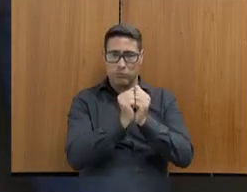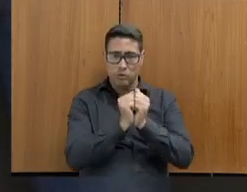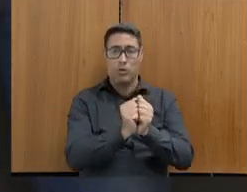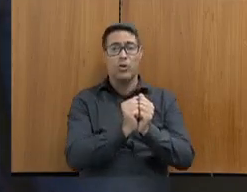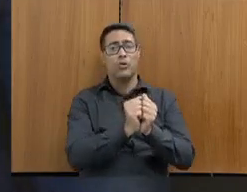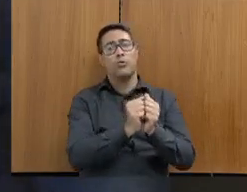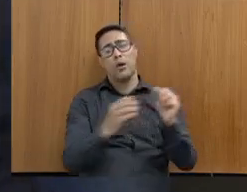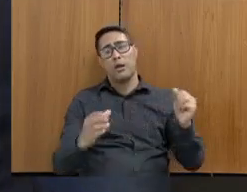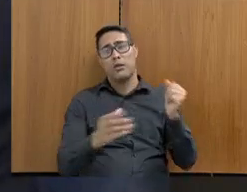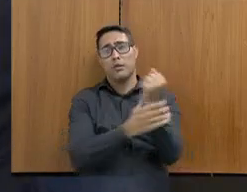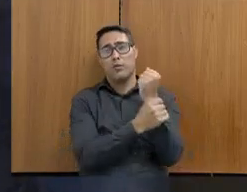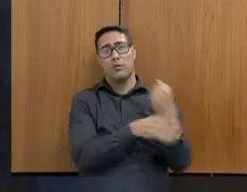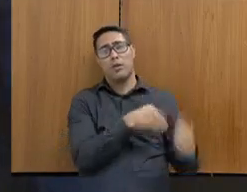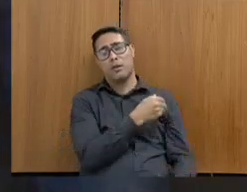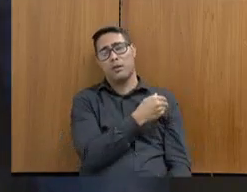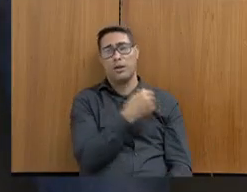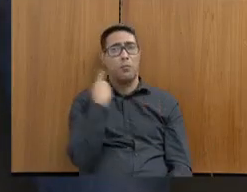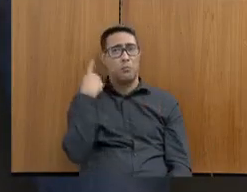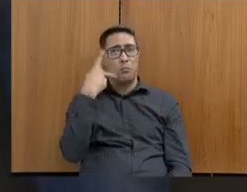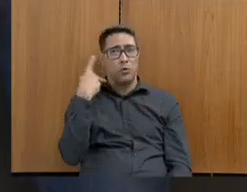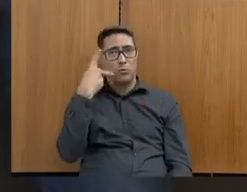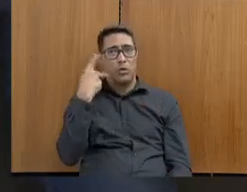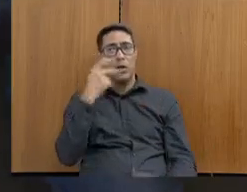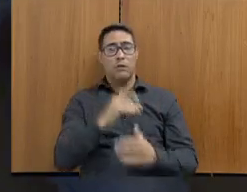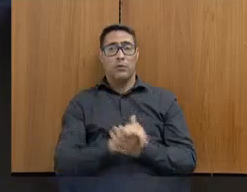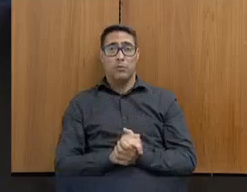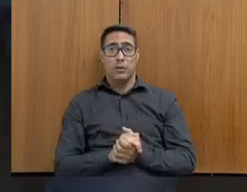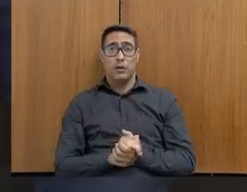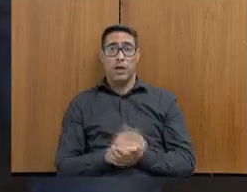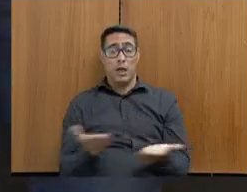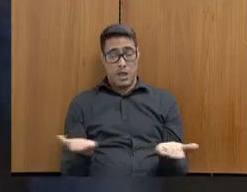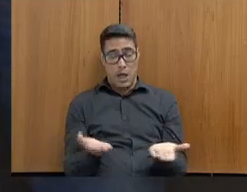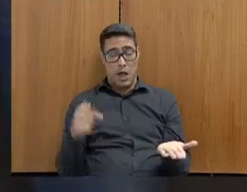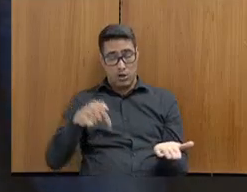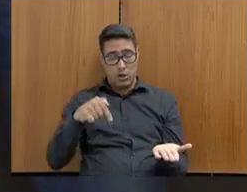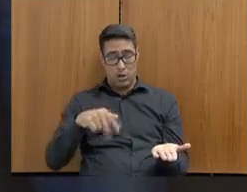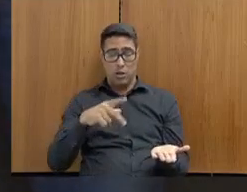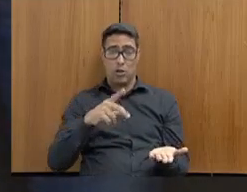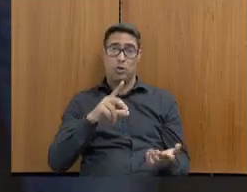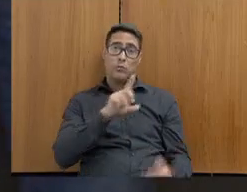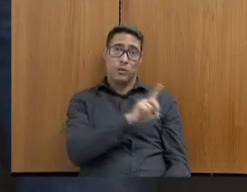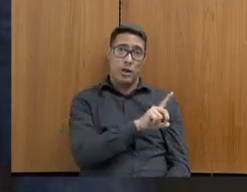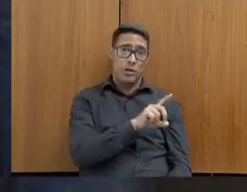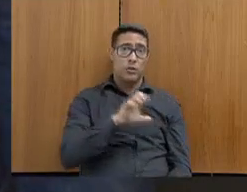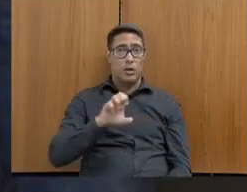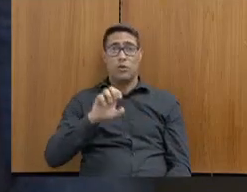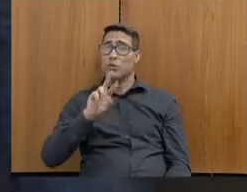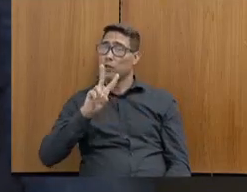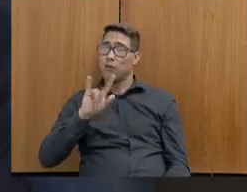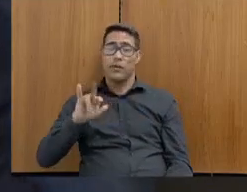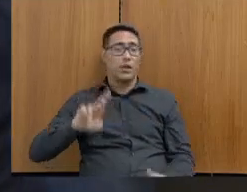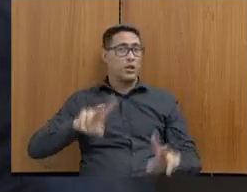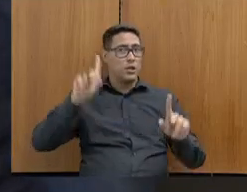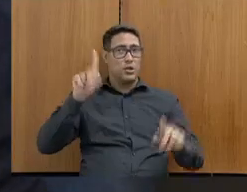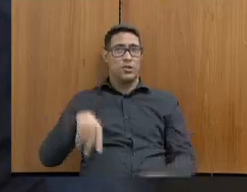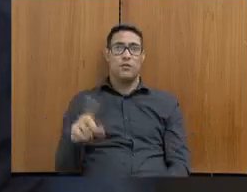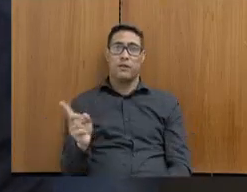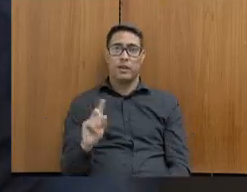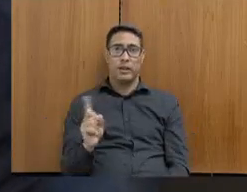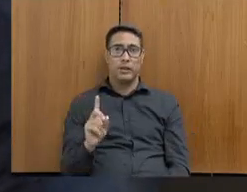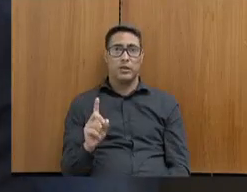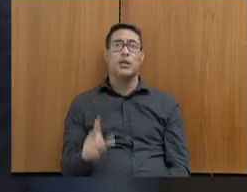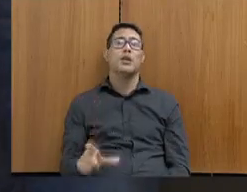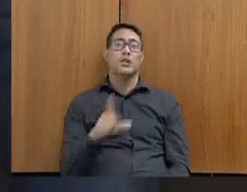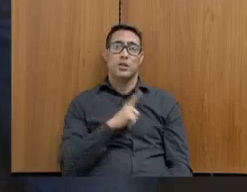como deputado estadual que também não tá não está sendo e não será diferente né temos